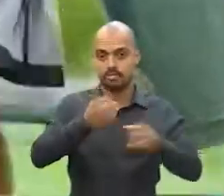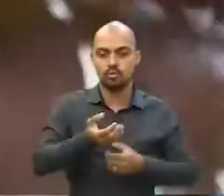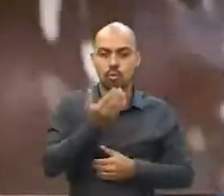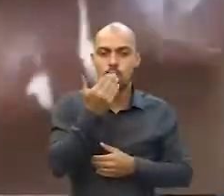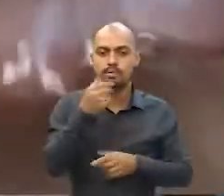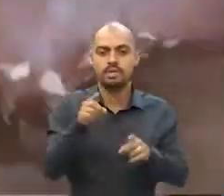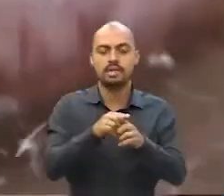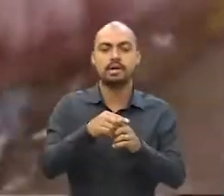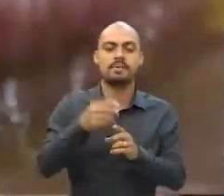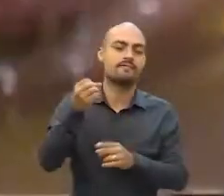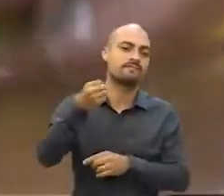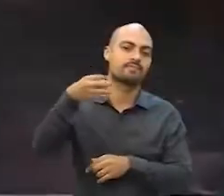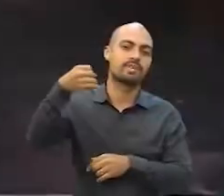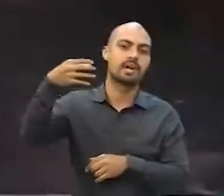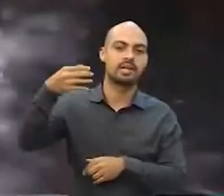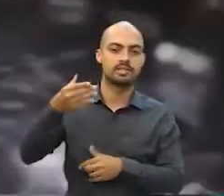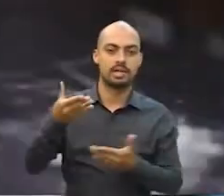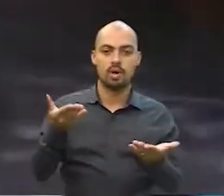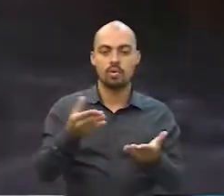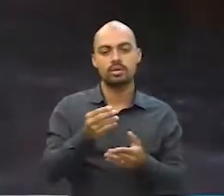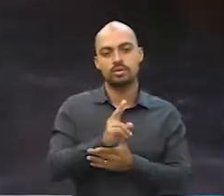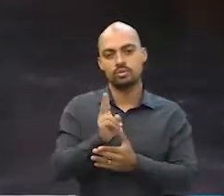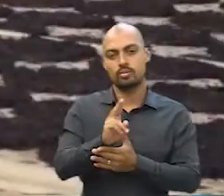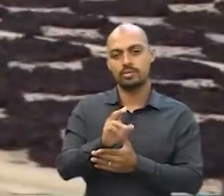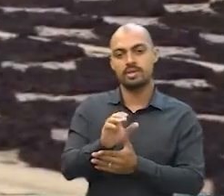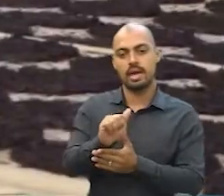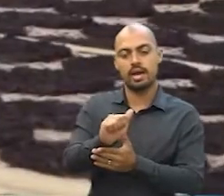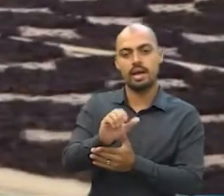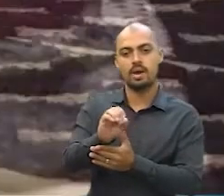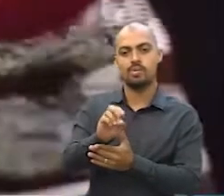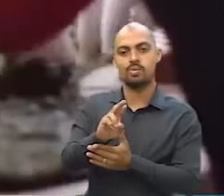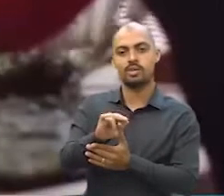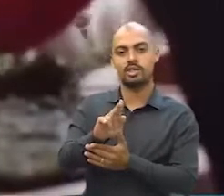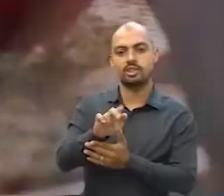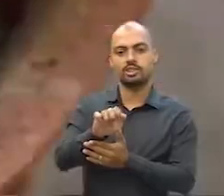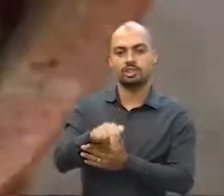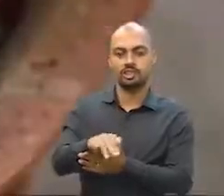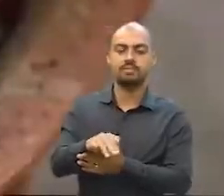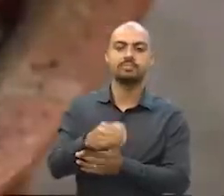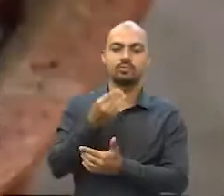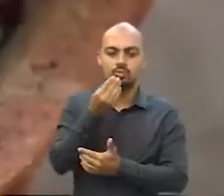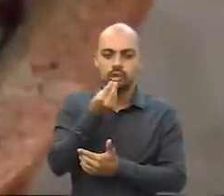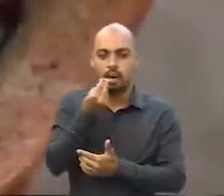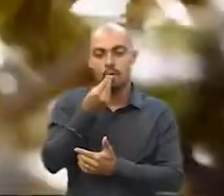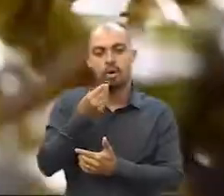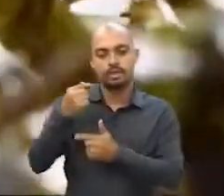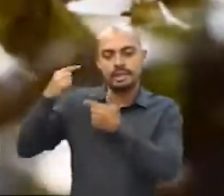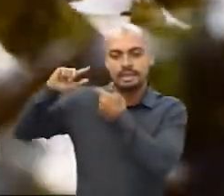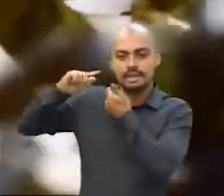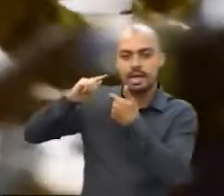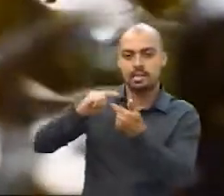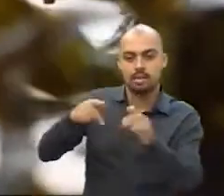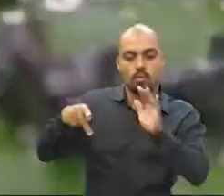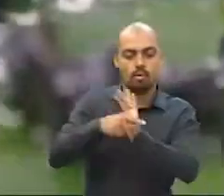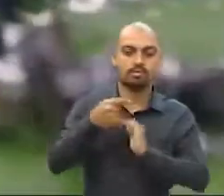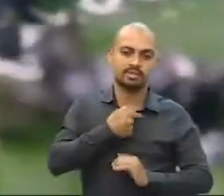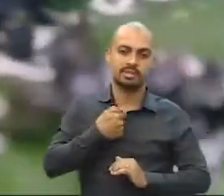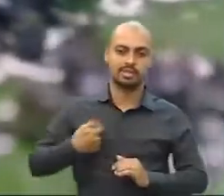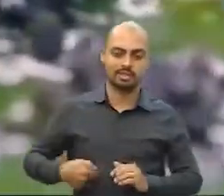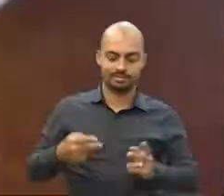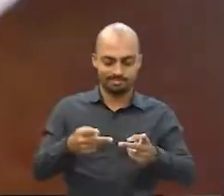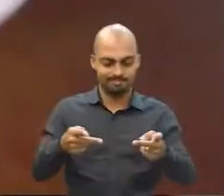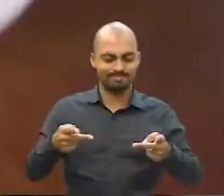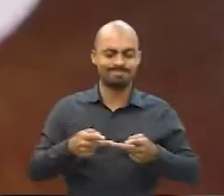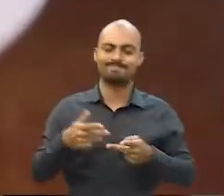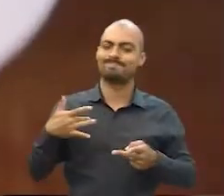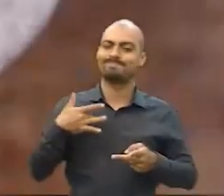e viagem, vem aí a nova temporada de A Origem do Sabor, que vai mostrar as tradições culinárias da China com pratos